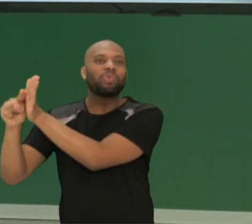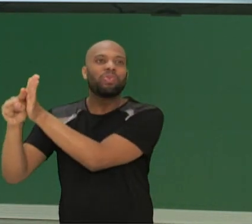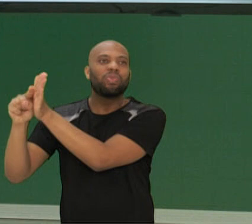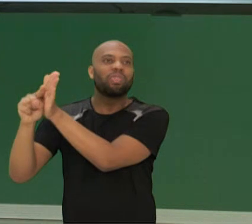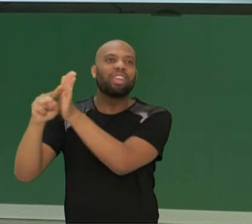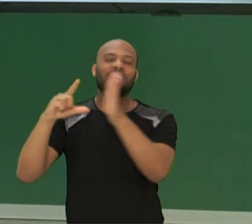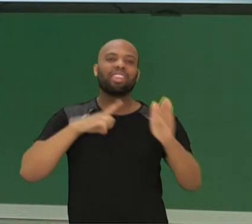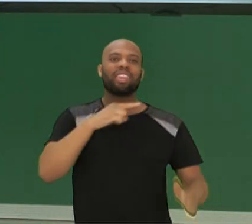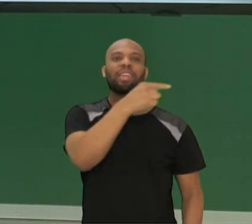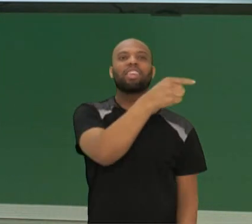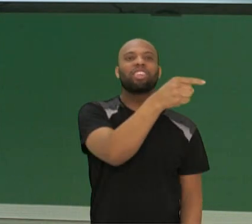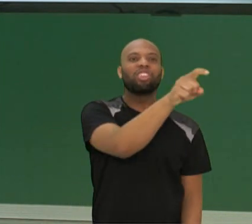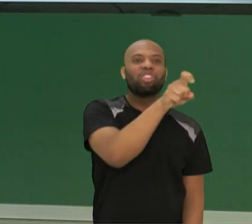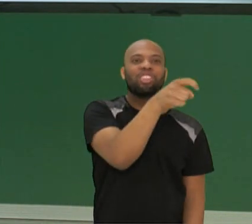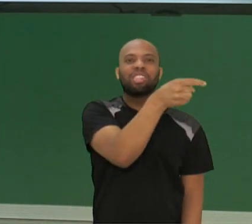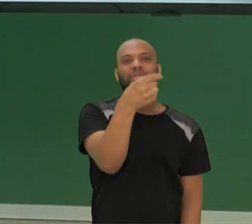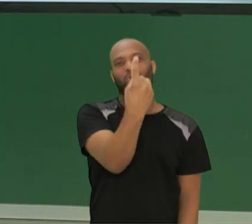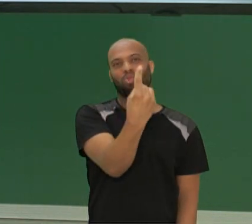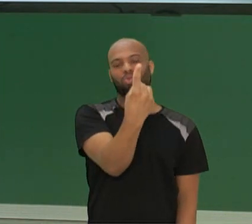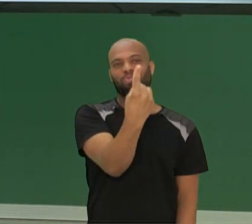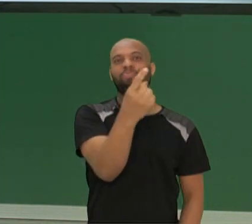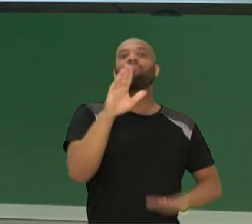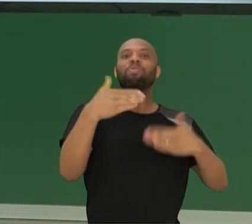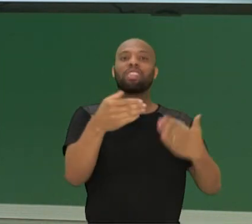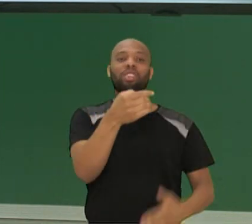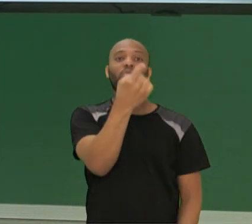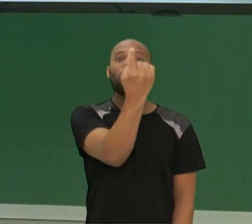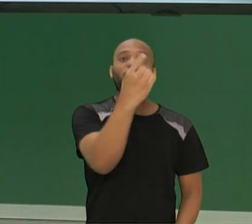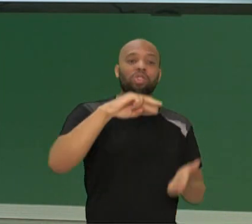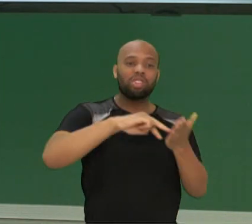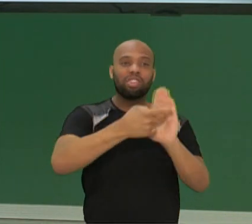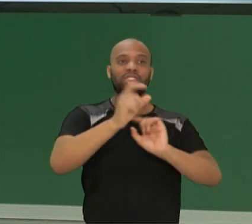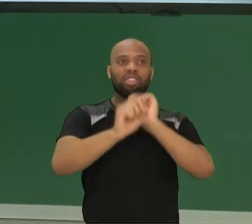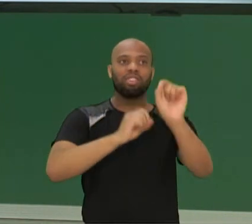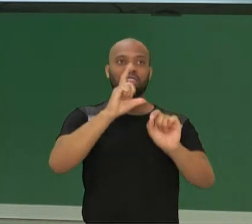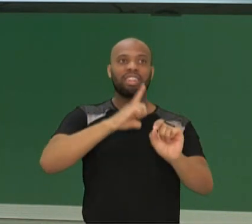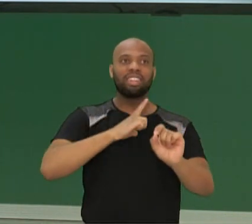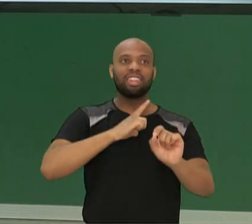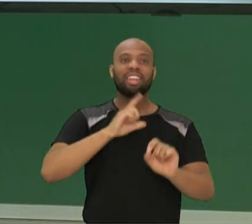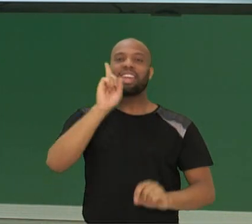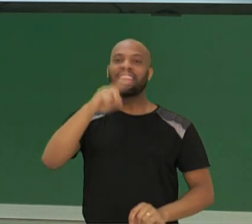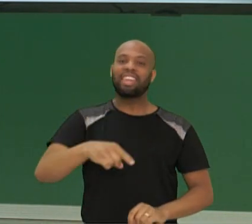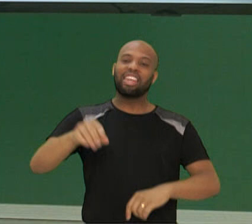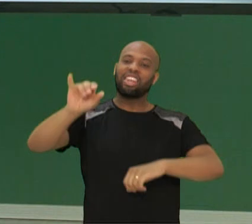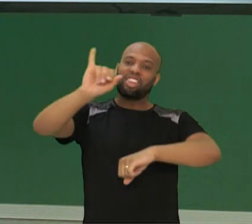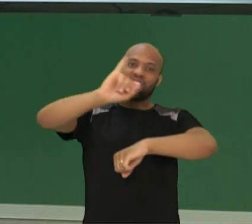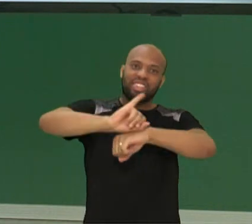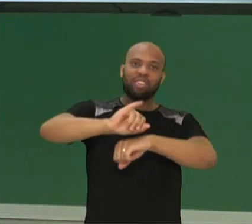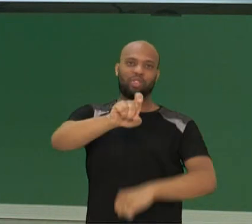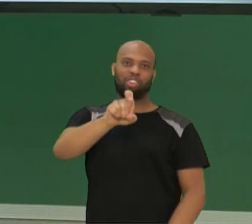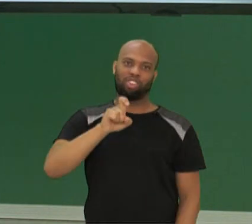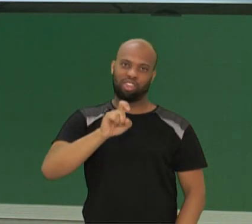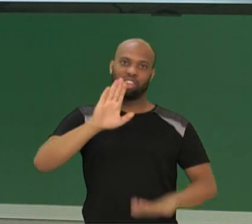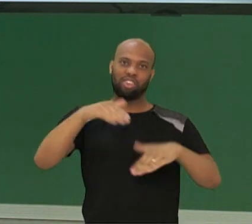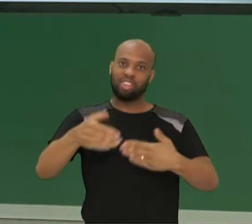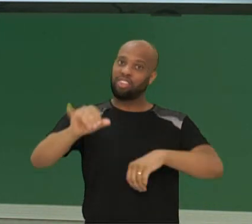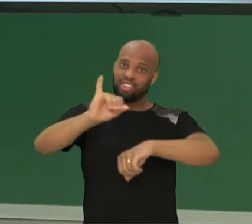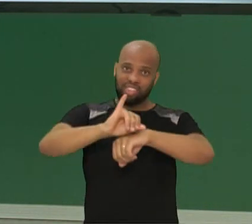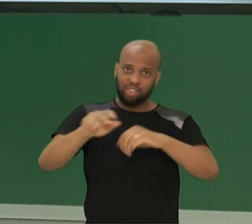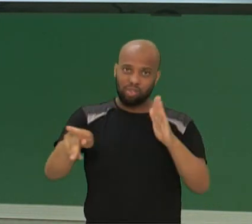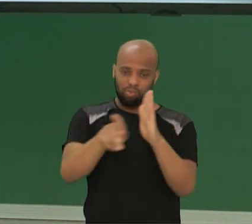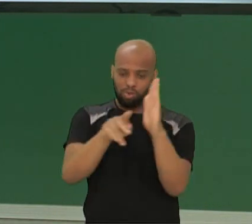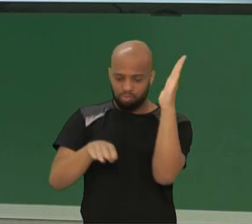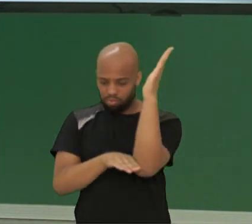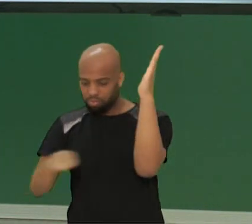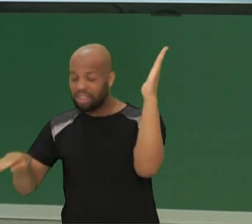primeiro membro, x menos 1. Esse 1 quer dizer que é o x do centro. Então, o centro não está sobre o